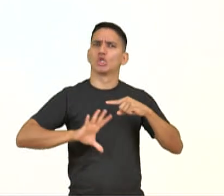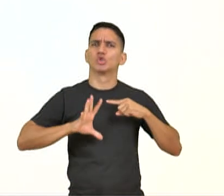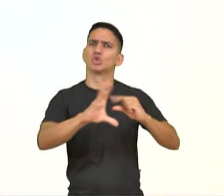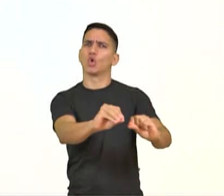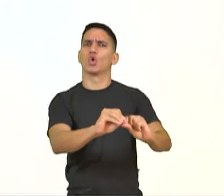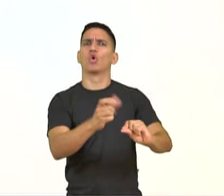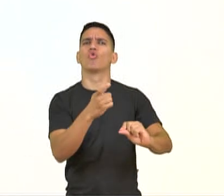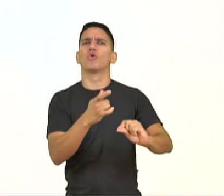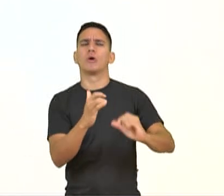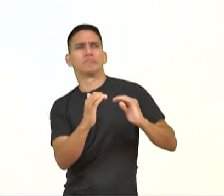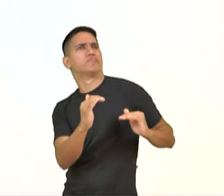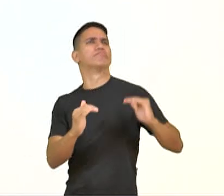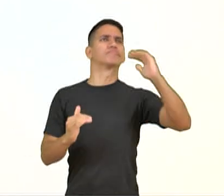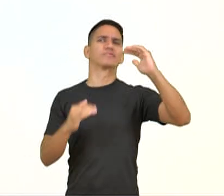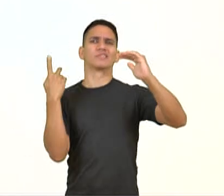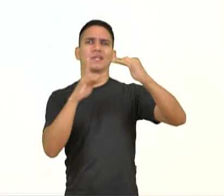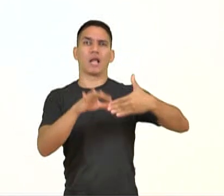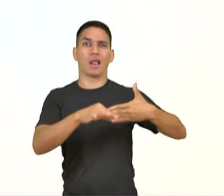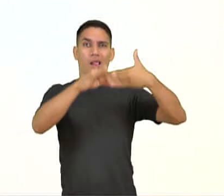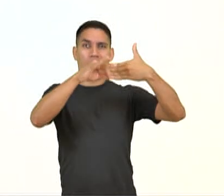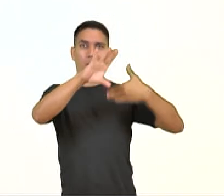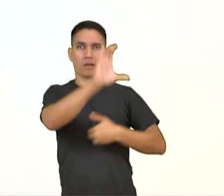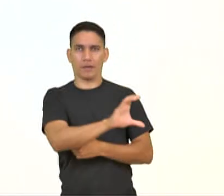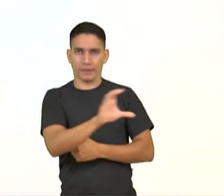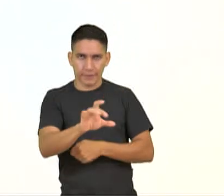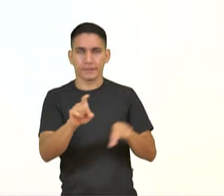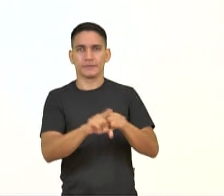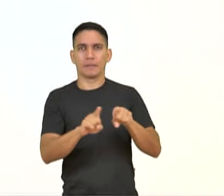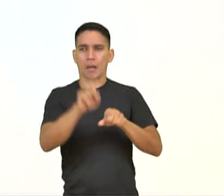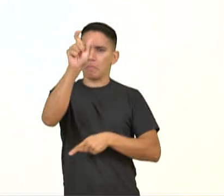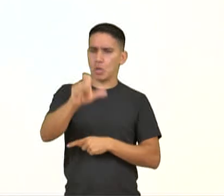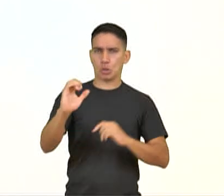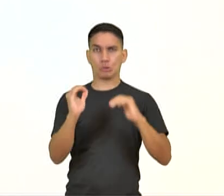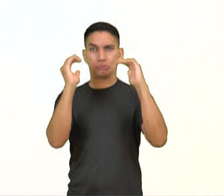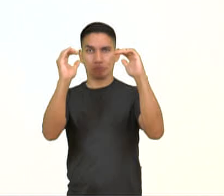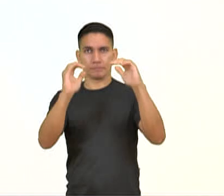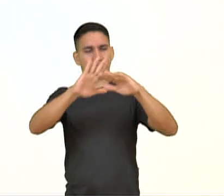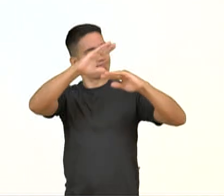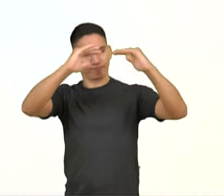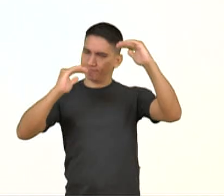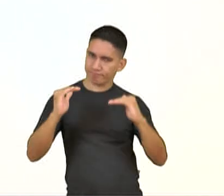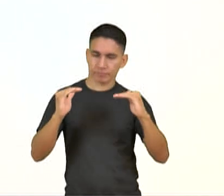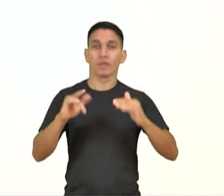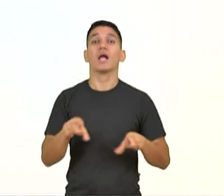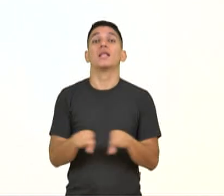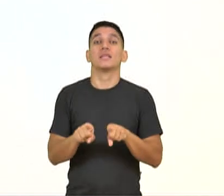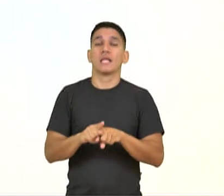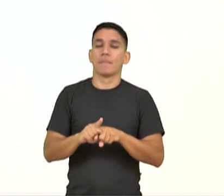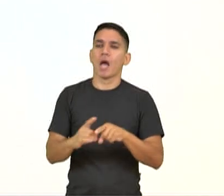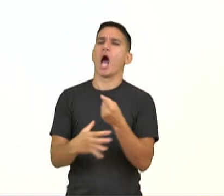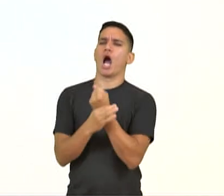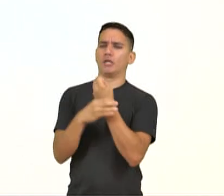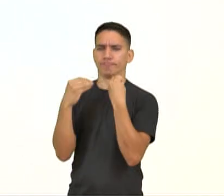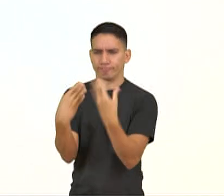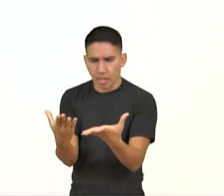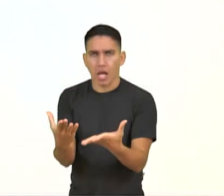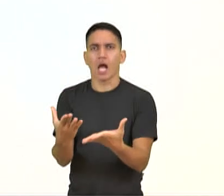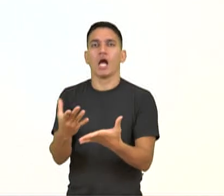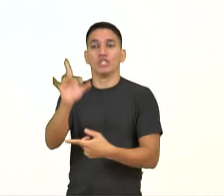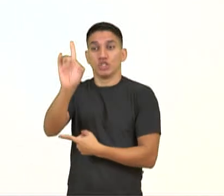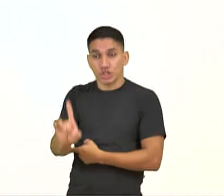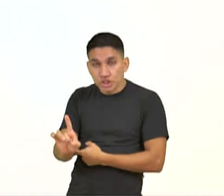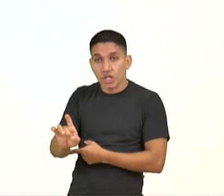os privilégios do clero e da nobreza, ele protegia o direito à propriedade privada, separava o